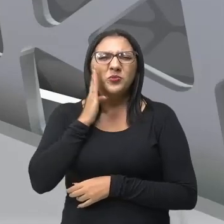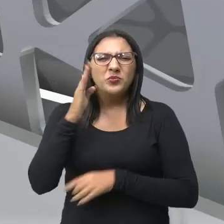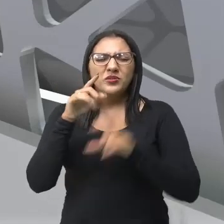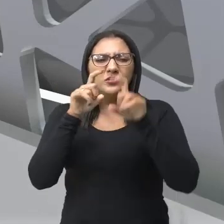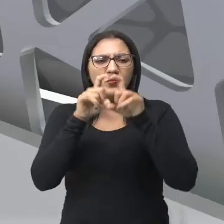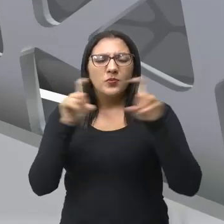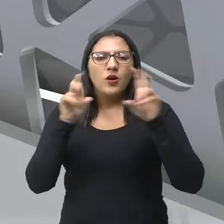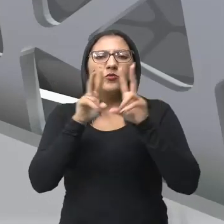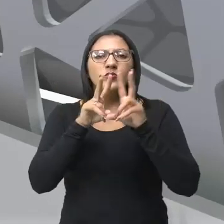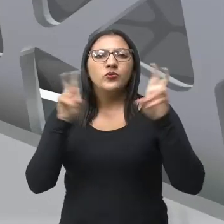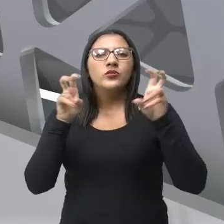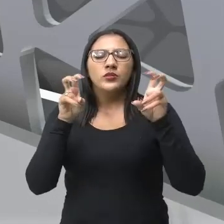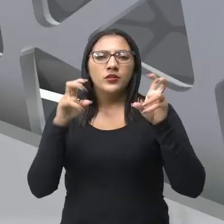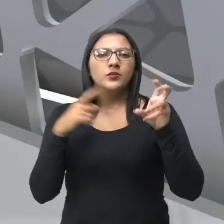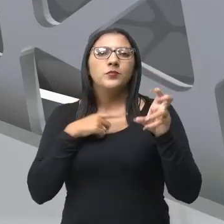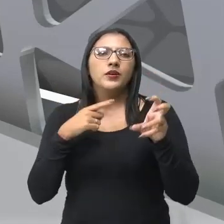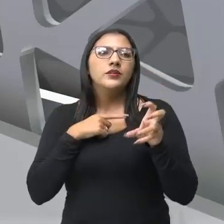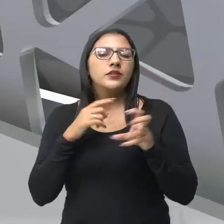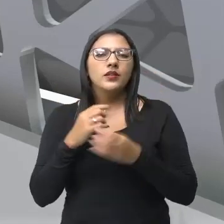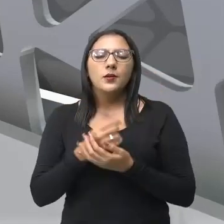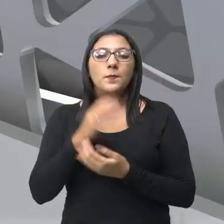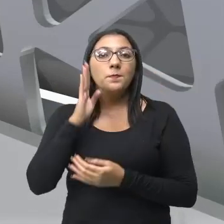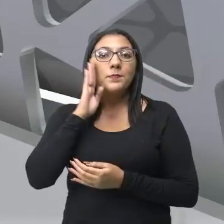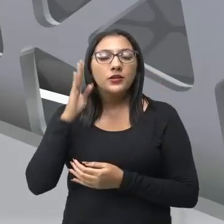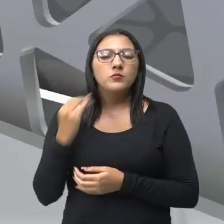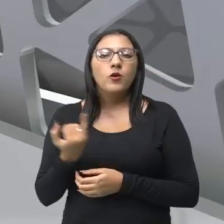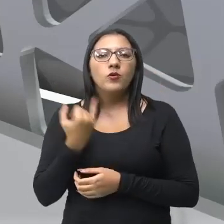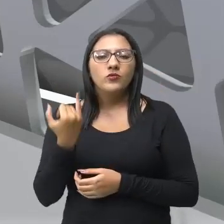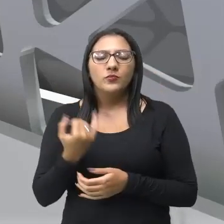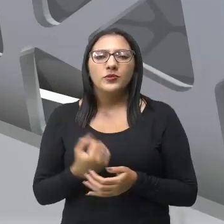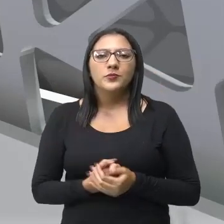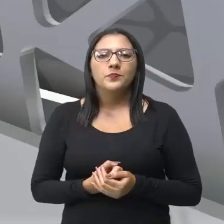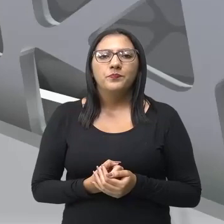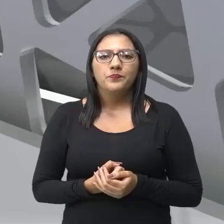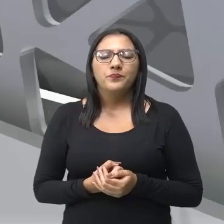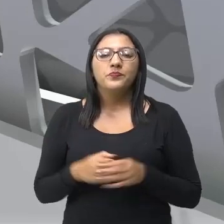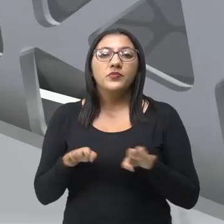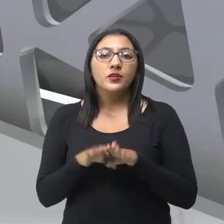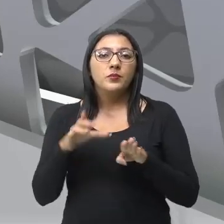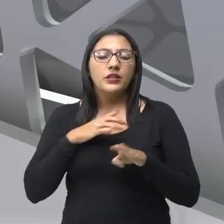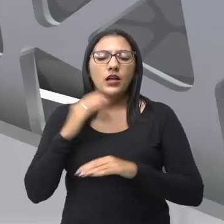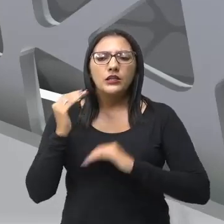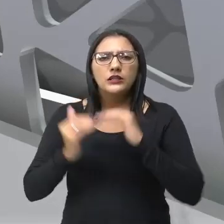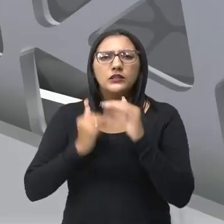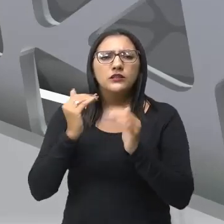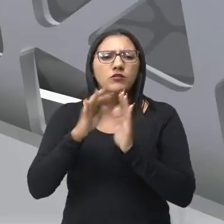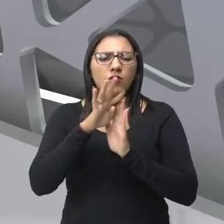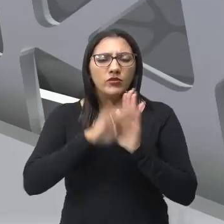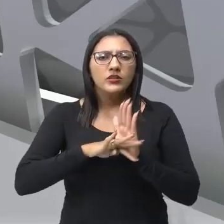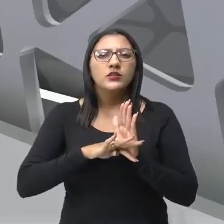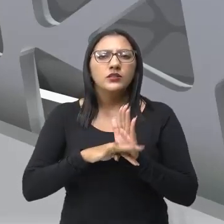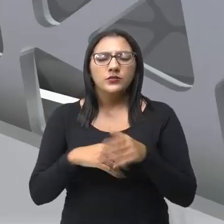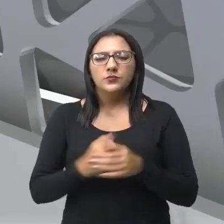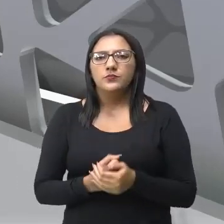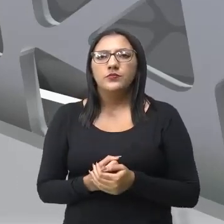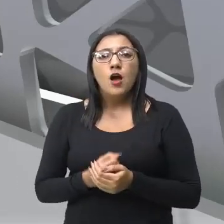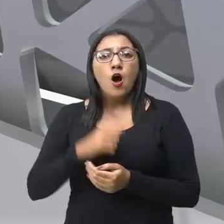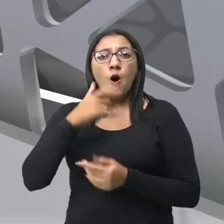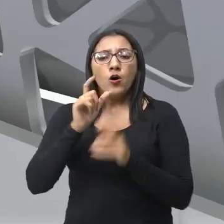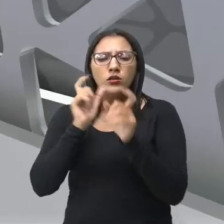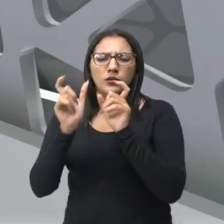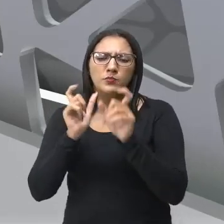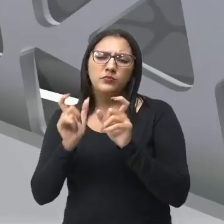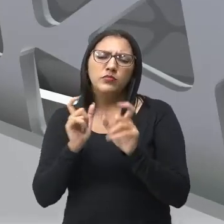aquela informação norteadora, certo? Que gera, ou seja, que ajuda a desenvolver todo o texto. As outras informações que